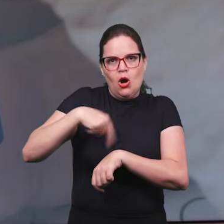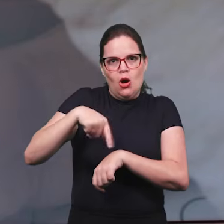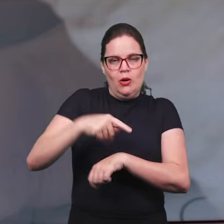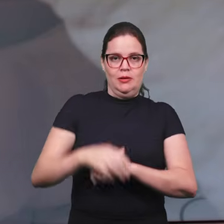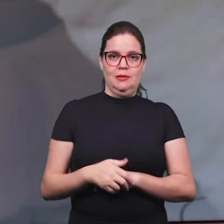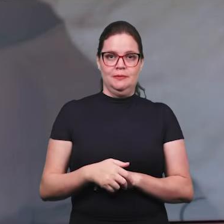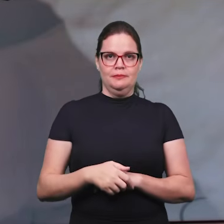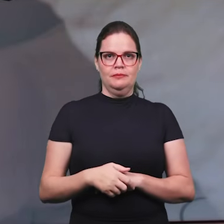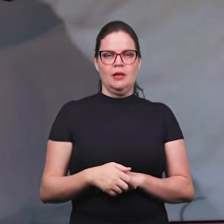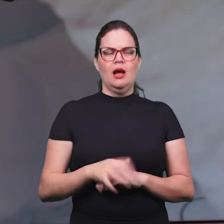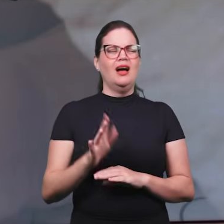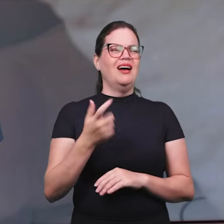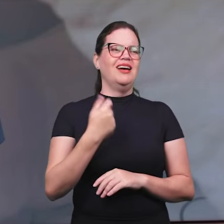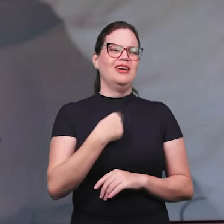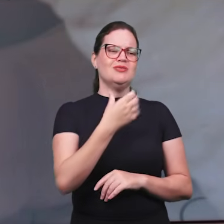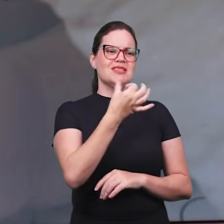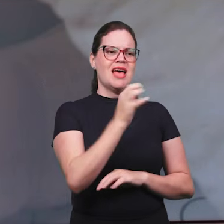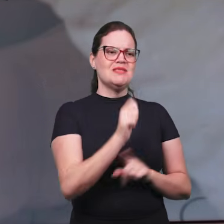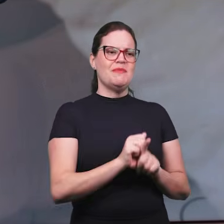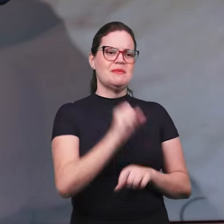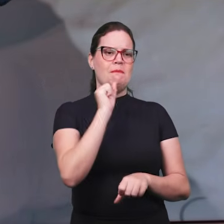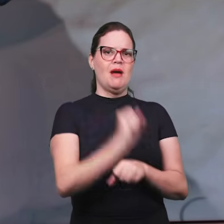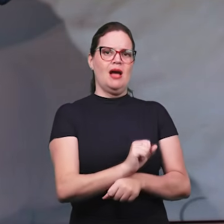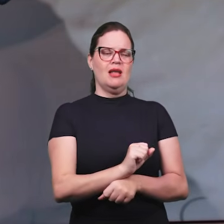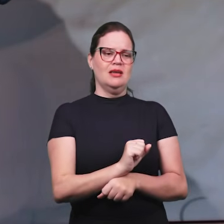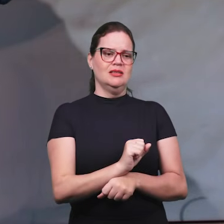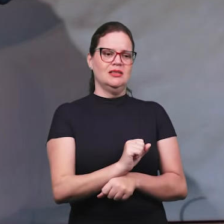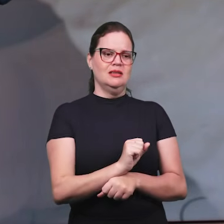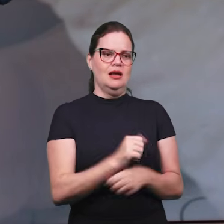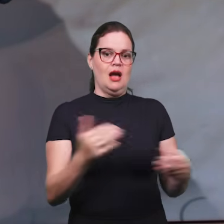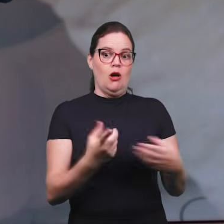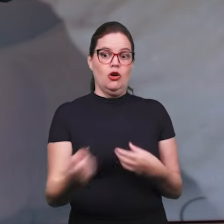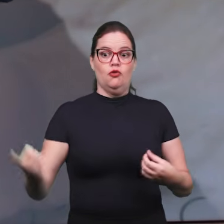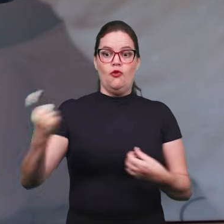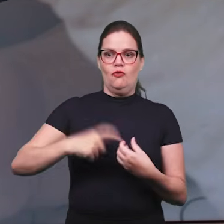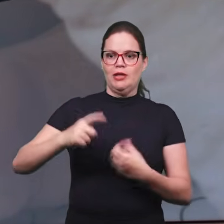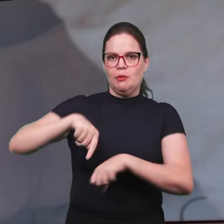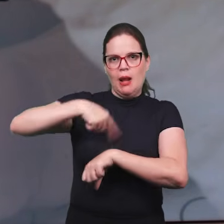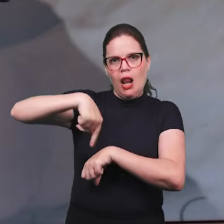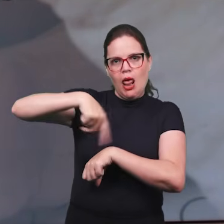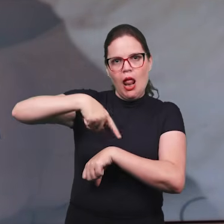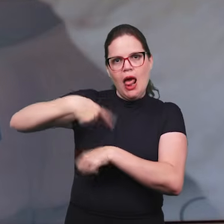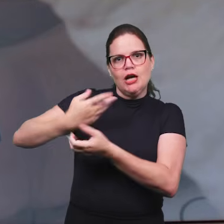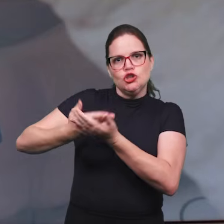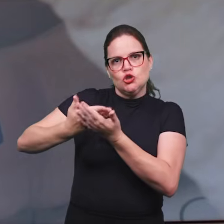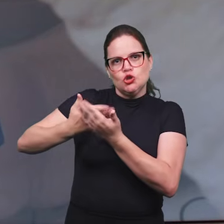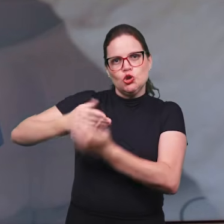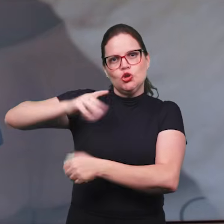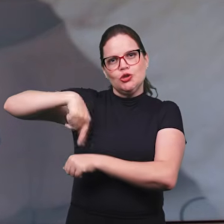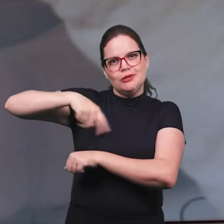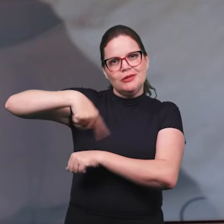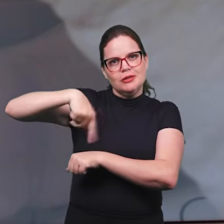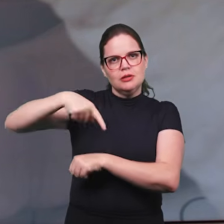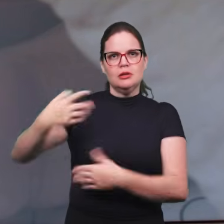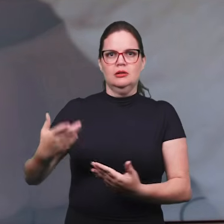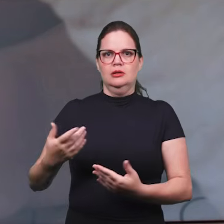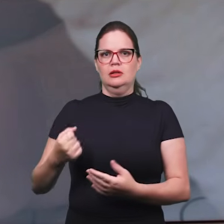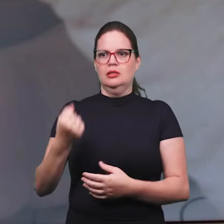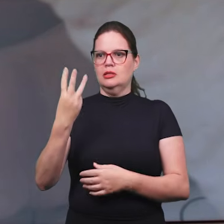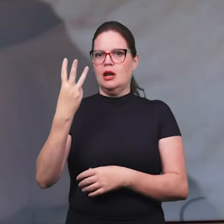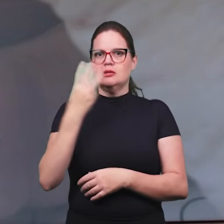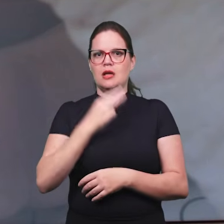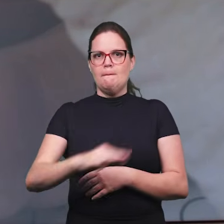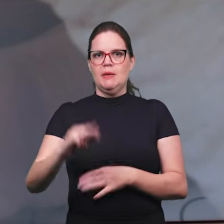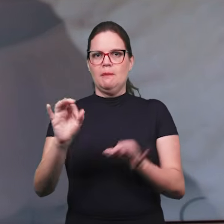Eu fiquei 6 meses sem estudar para concursos públicos. Agora eu vou querer recuperar esses 6